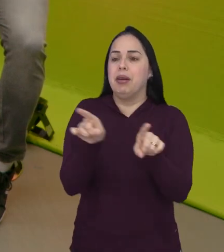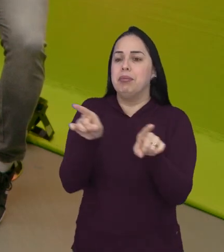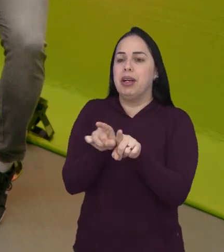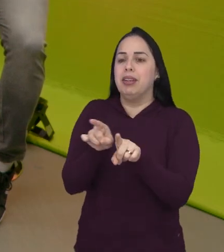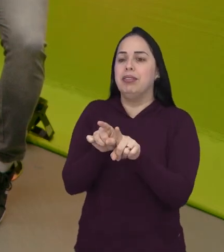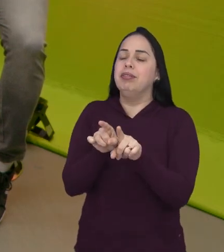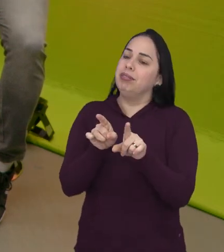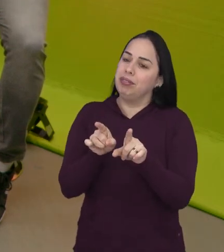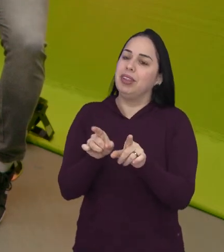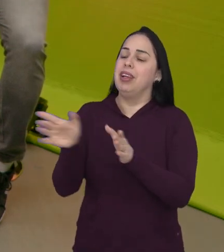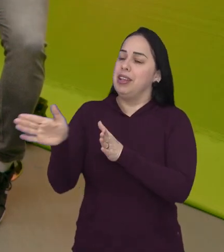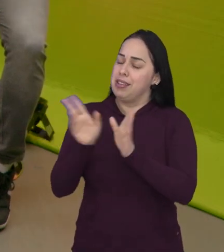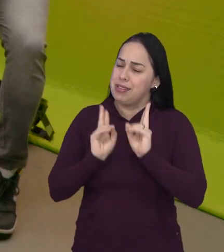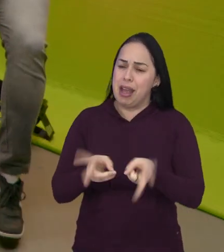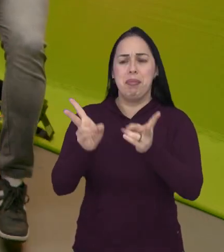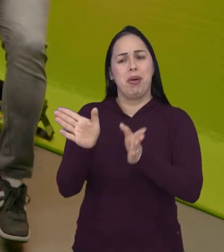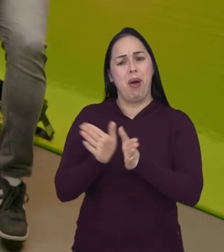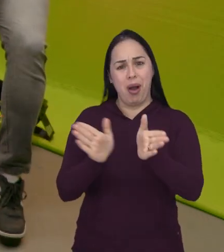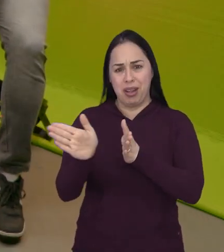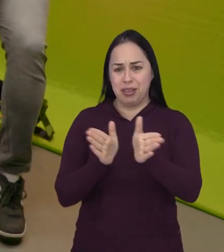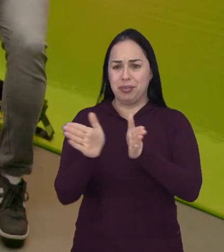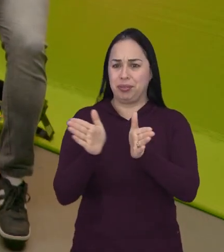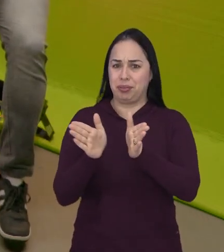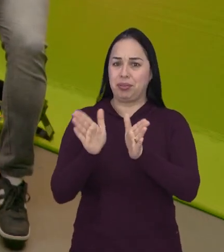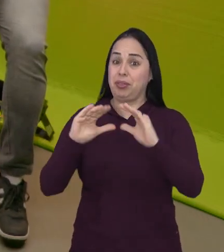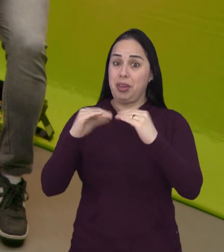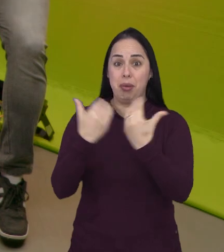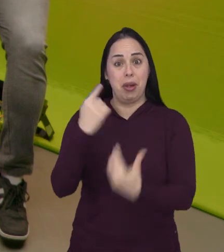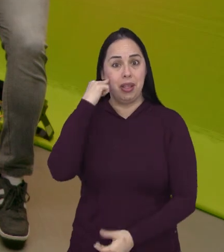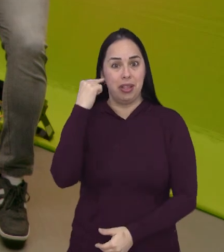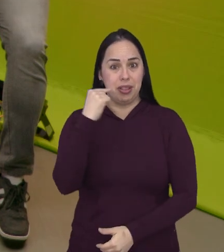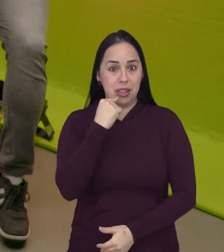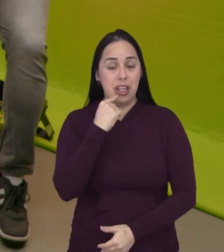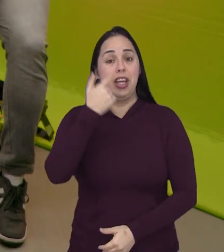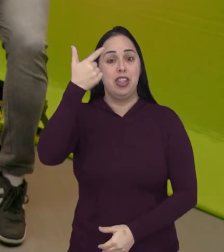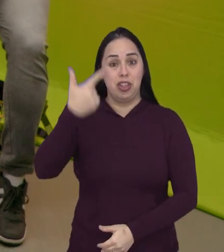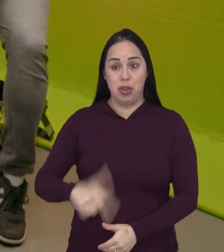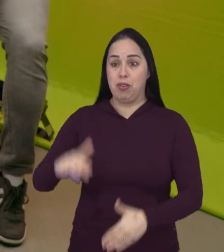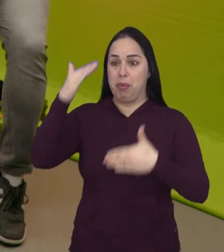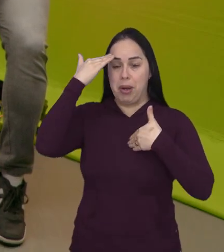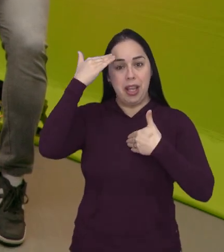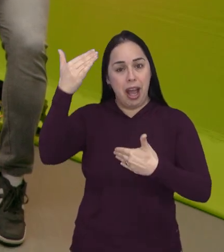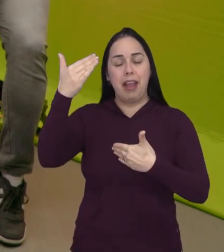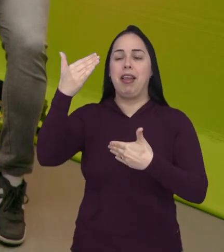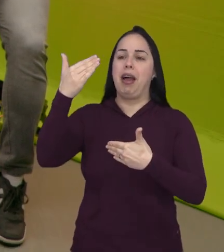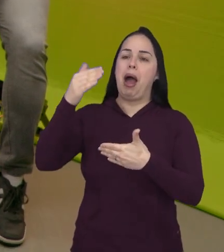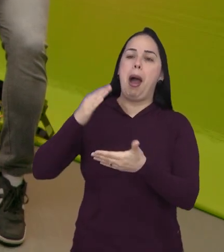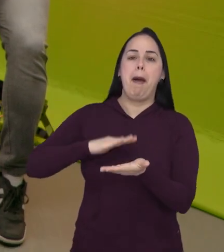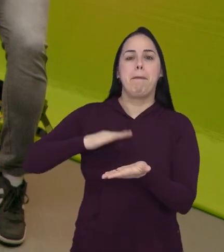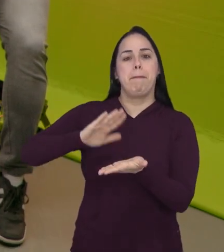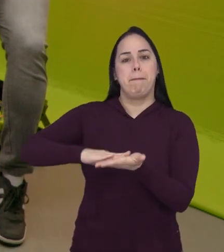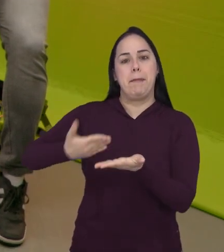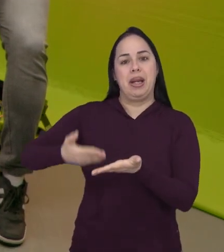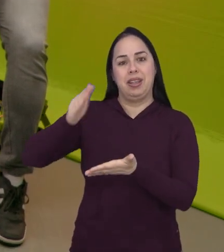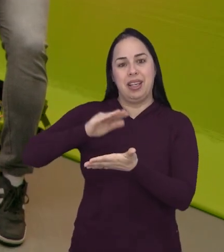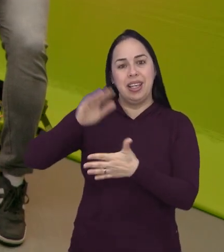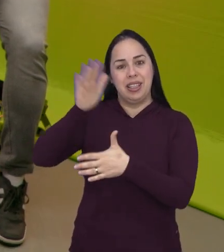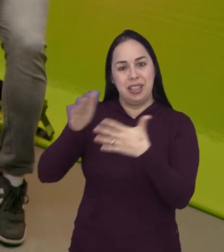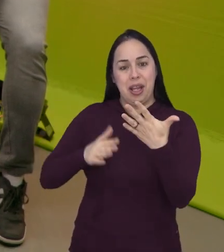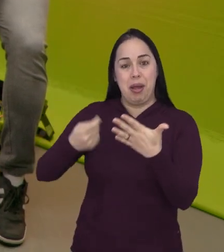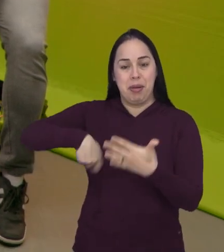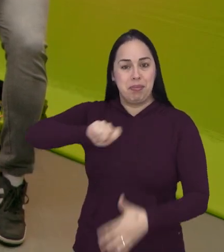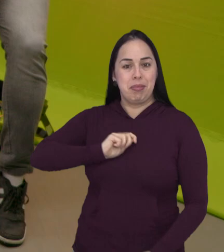a gente com acessibilidade à comunidade surda. Então, mais uma vez, obrigado a Mayra Gonçalves, nossa intérprete de Libras, que está sempre por